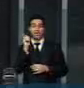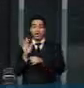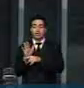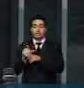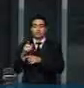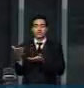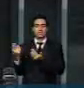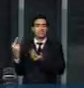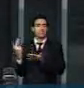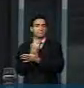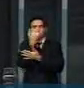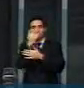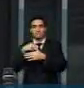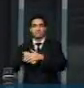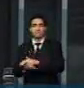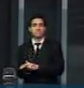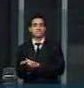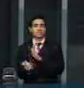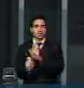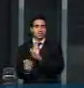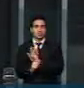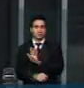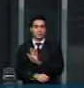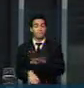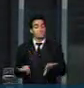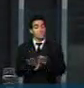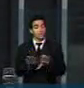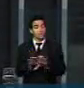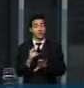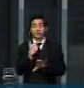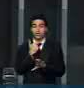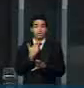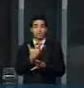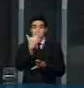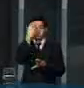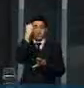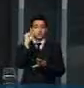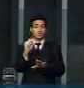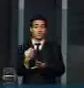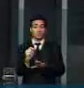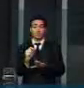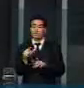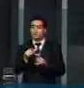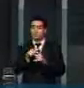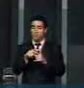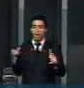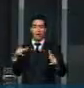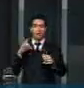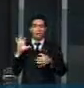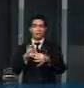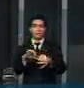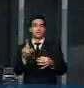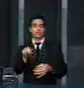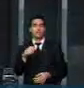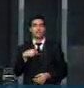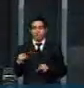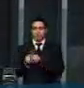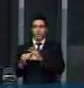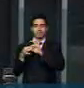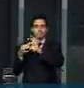das drogas. E também, não poderia me esquecer, de um dos seus maiores parceiros, parceiro meu